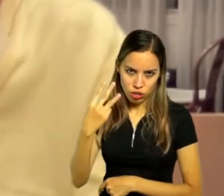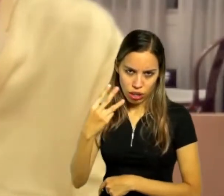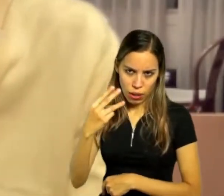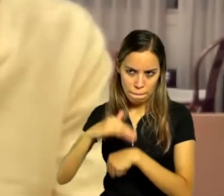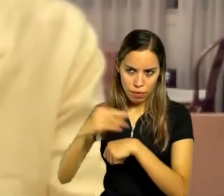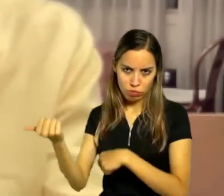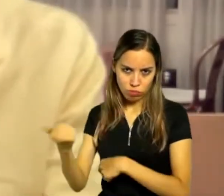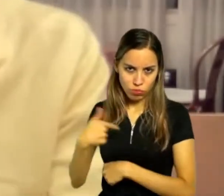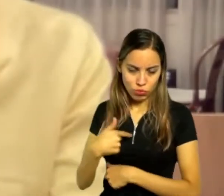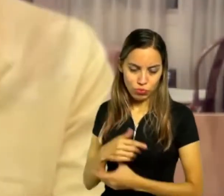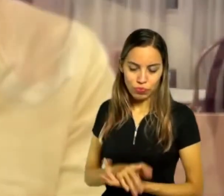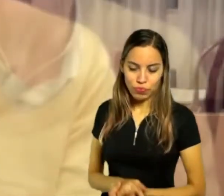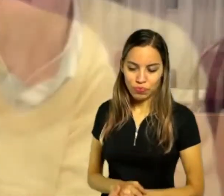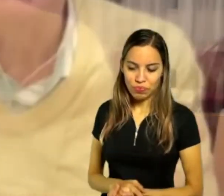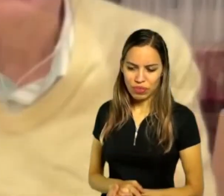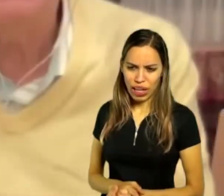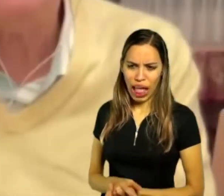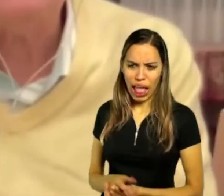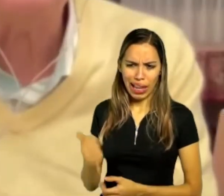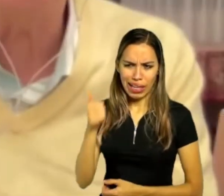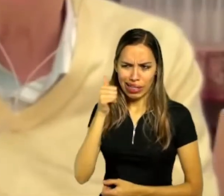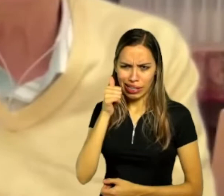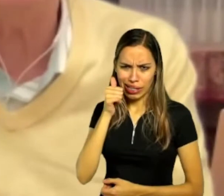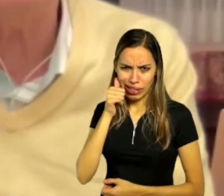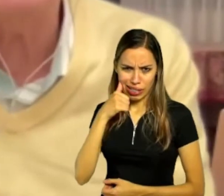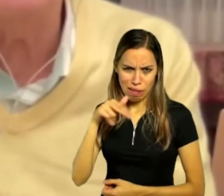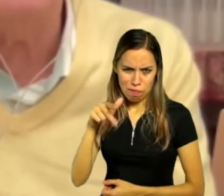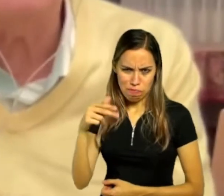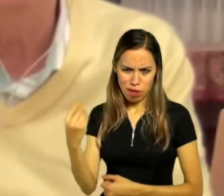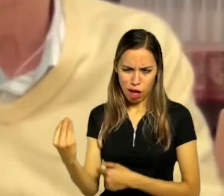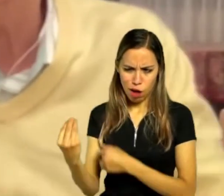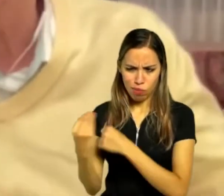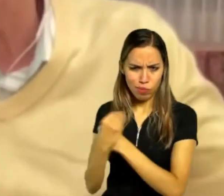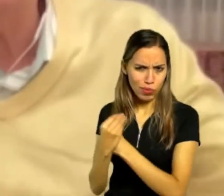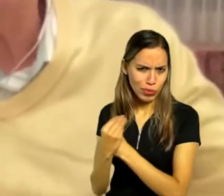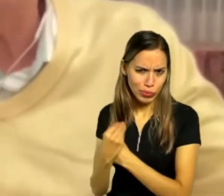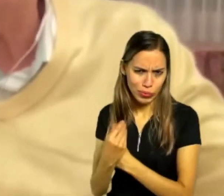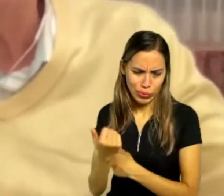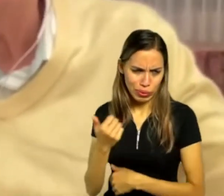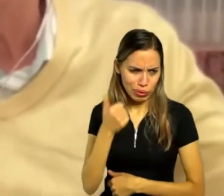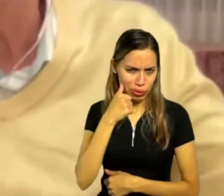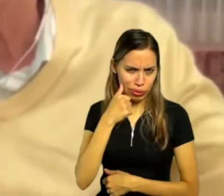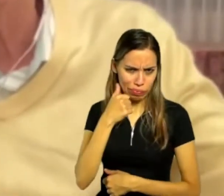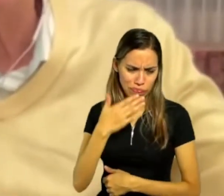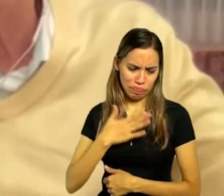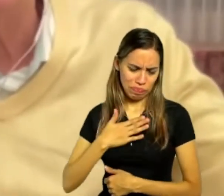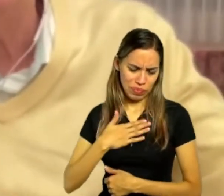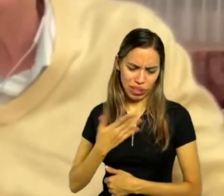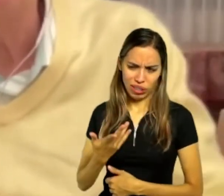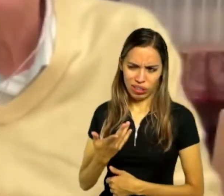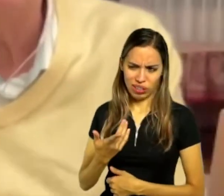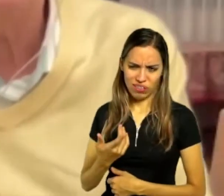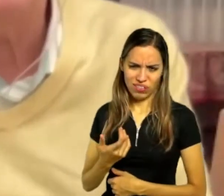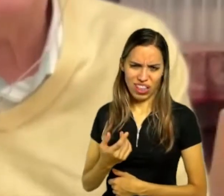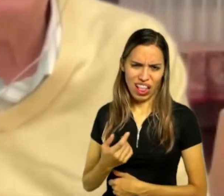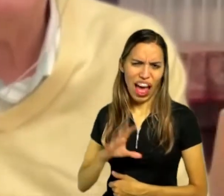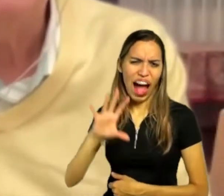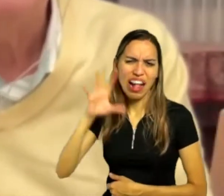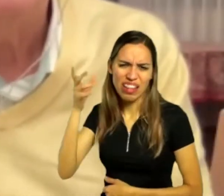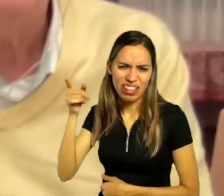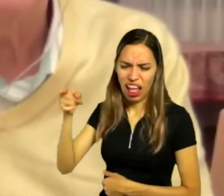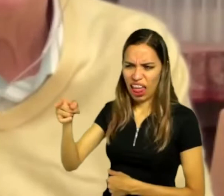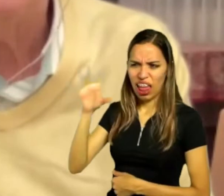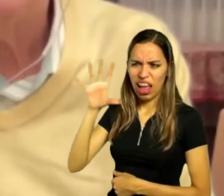acho que se considerava minha mãe. Acho que se considera até agora. Você imagina, eu estava, outro